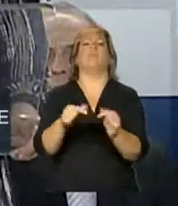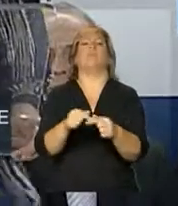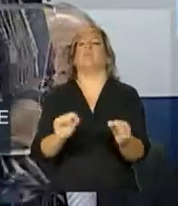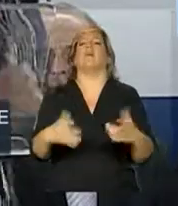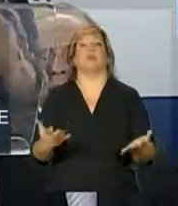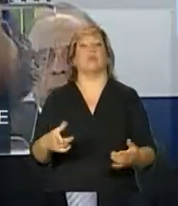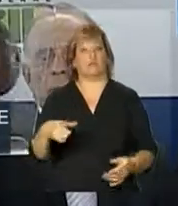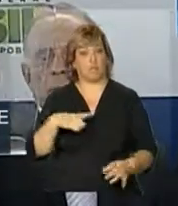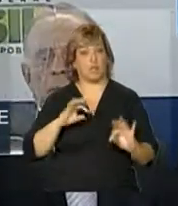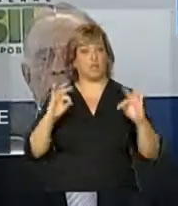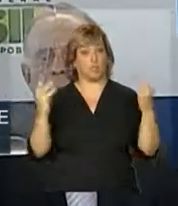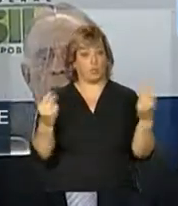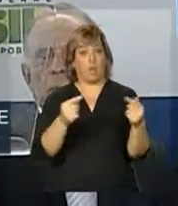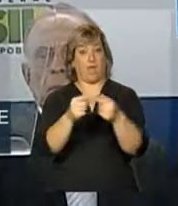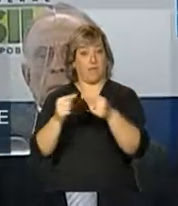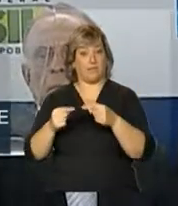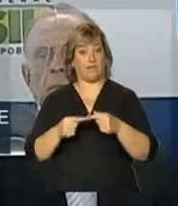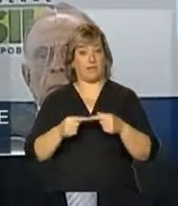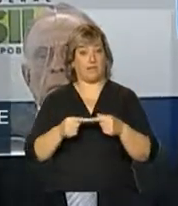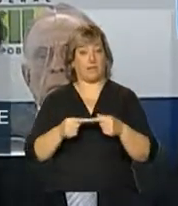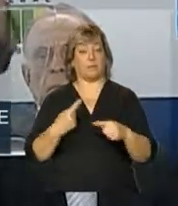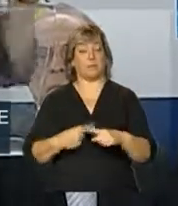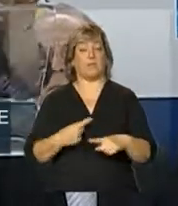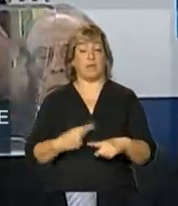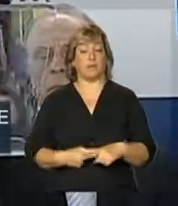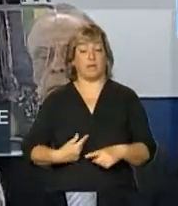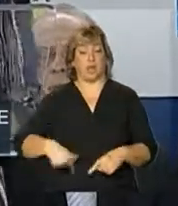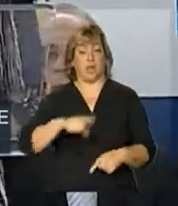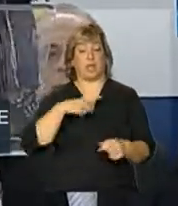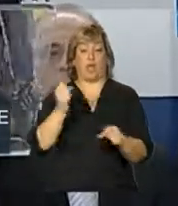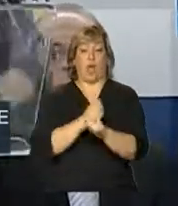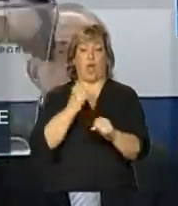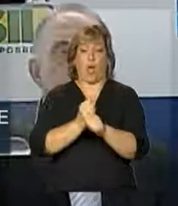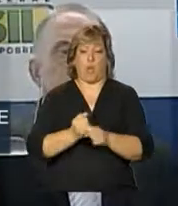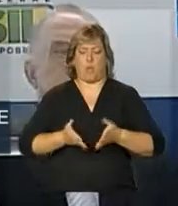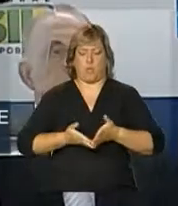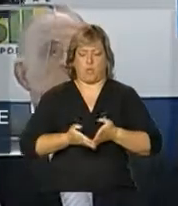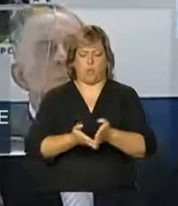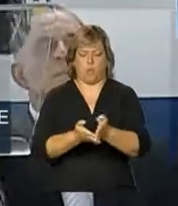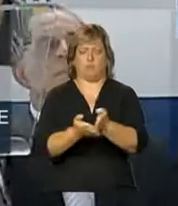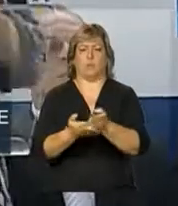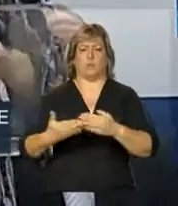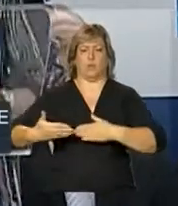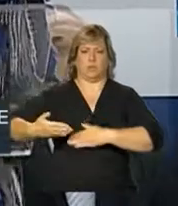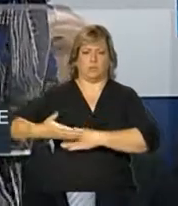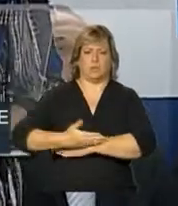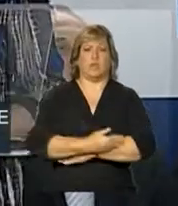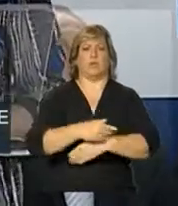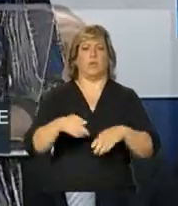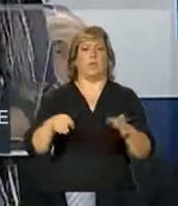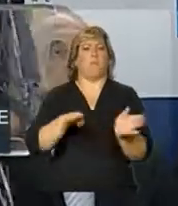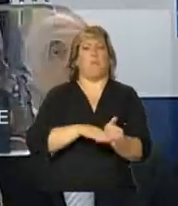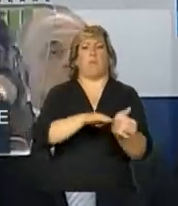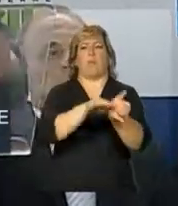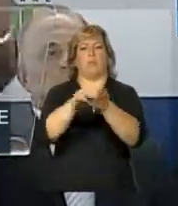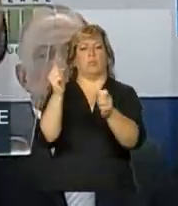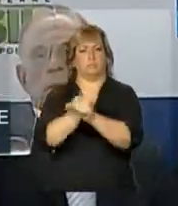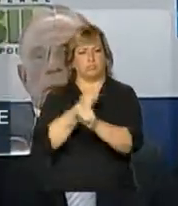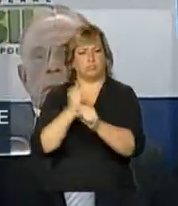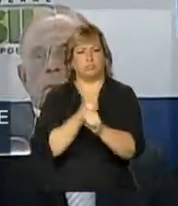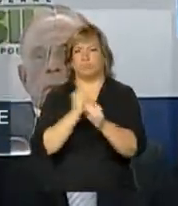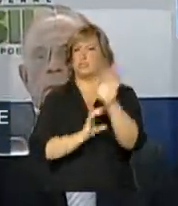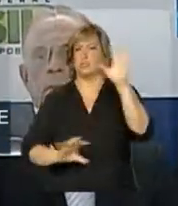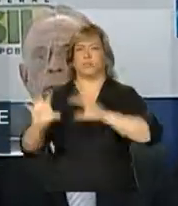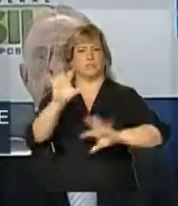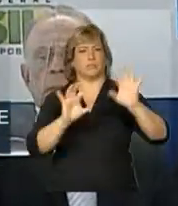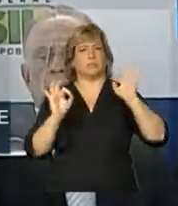ver. Porque nós estamos construindo portos, nós estamos estruturando uma rede logística, nós